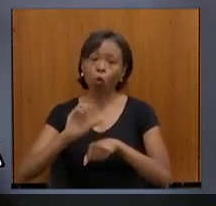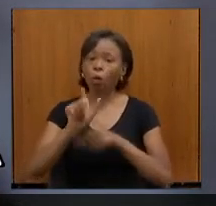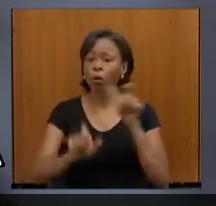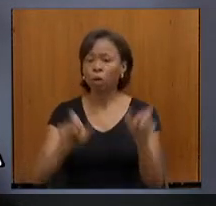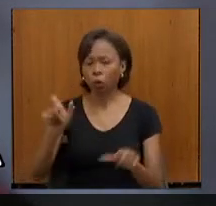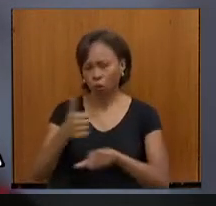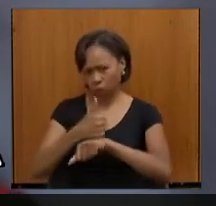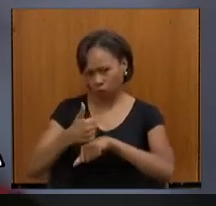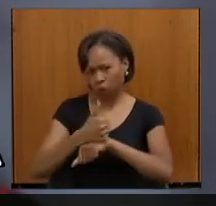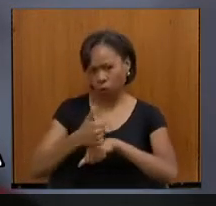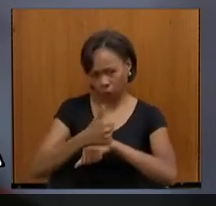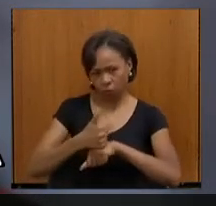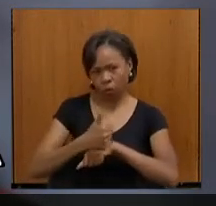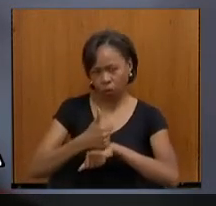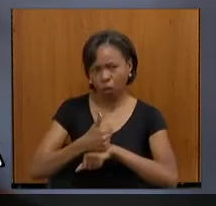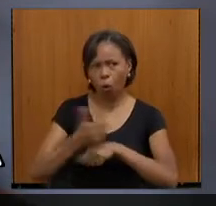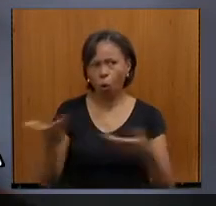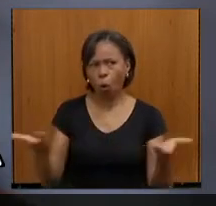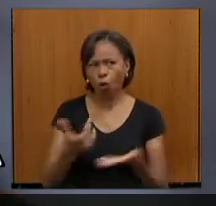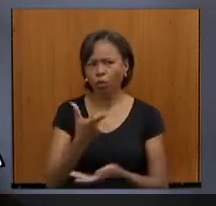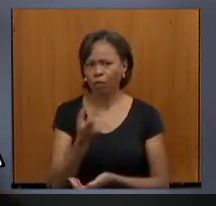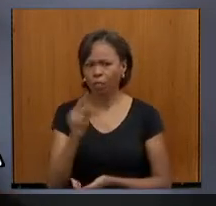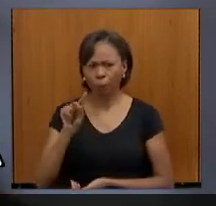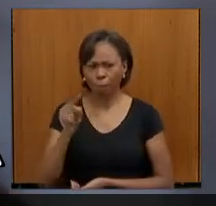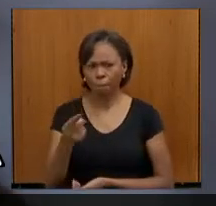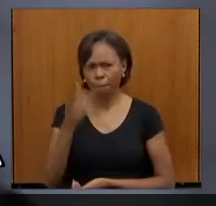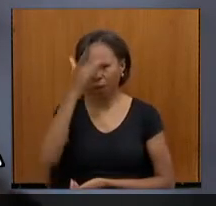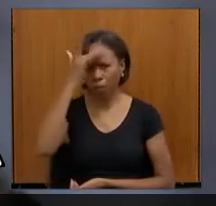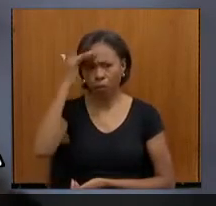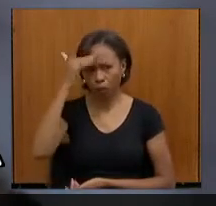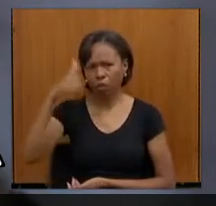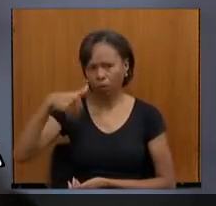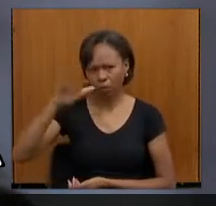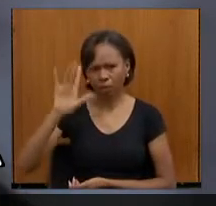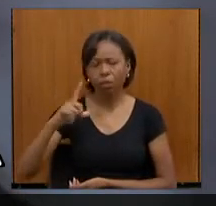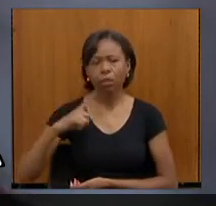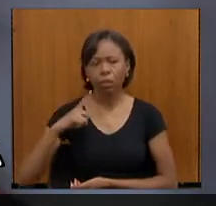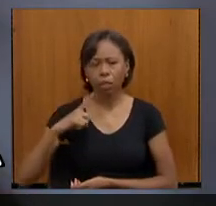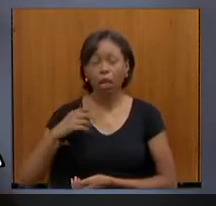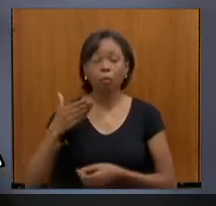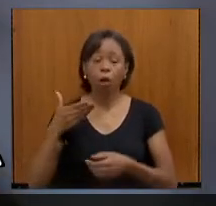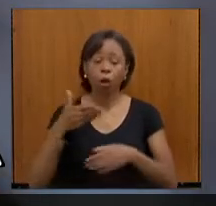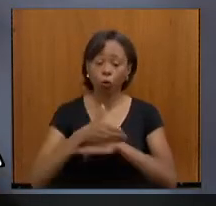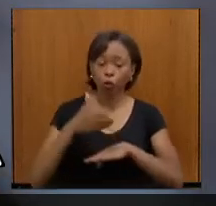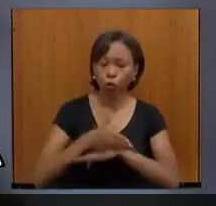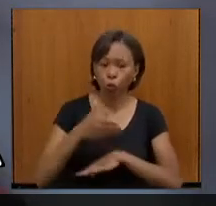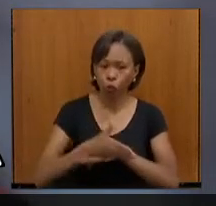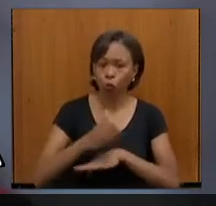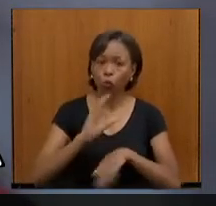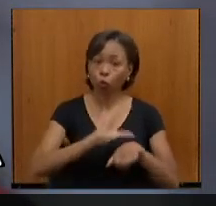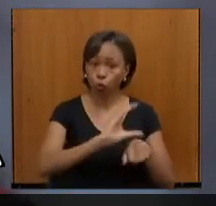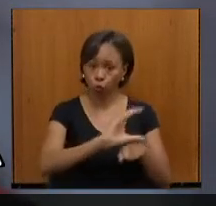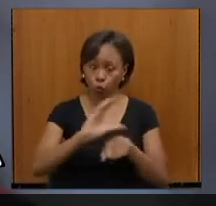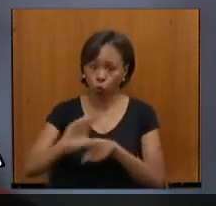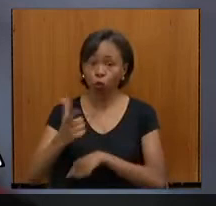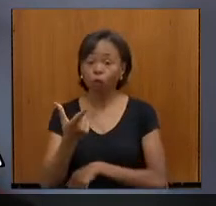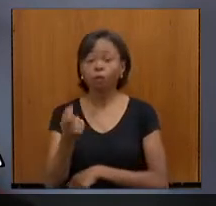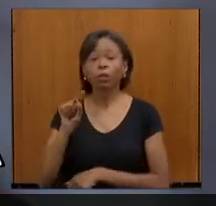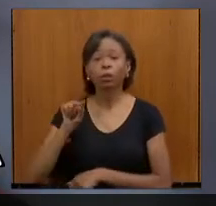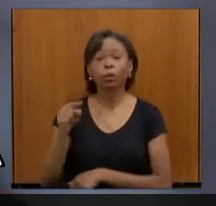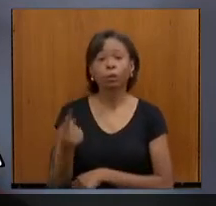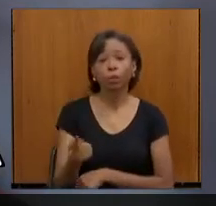de 20 mil pessoas acessando os dois primeiros cursos, 20 mil para o trato